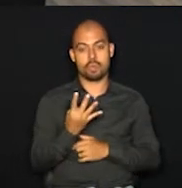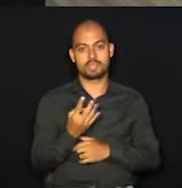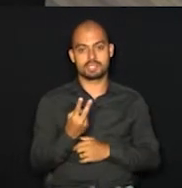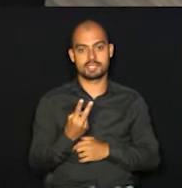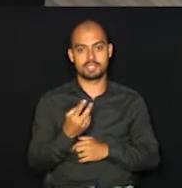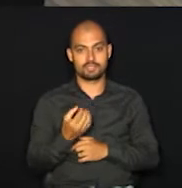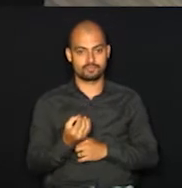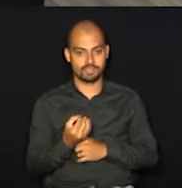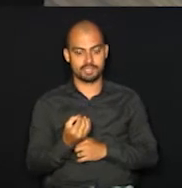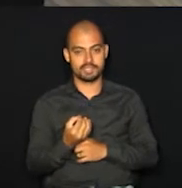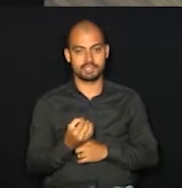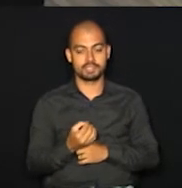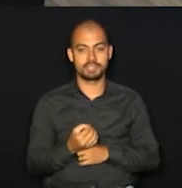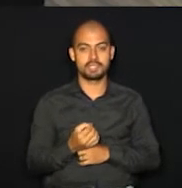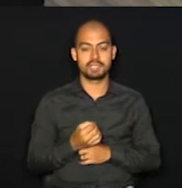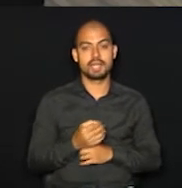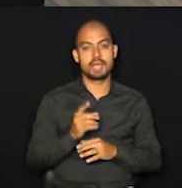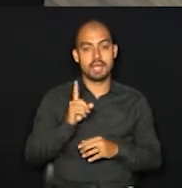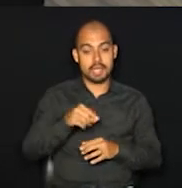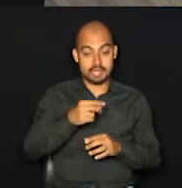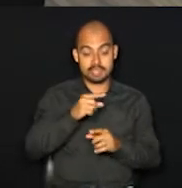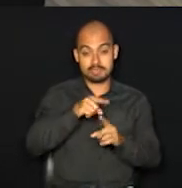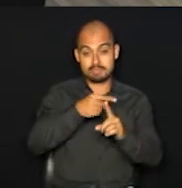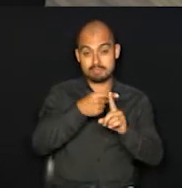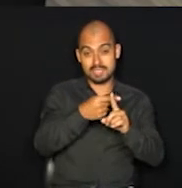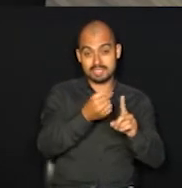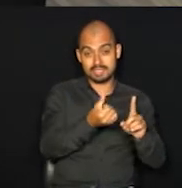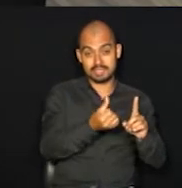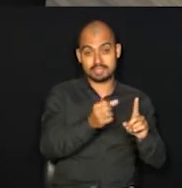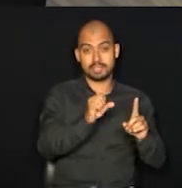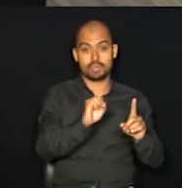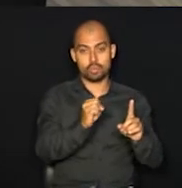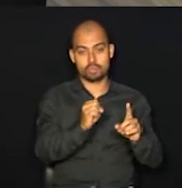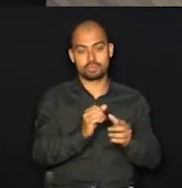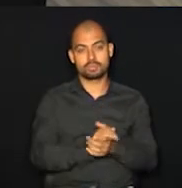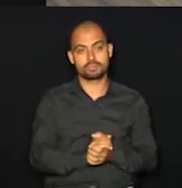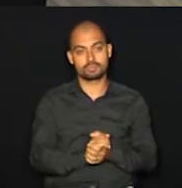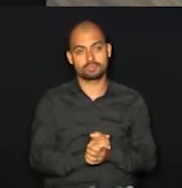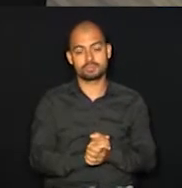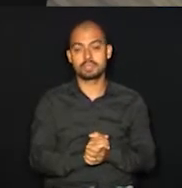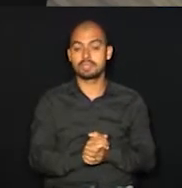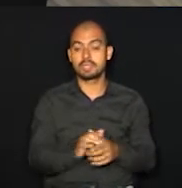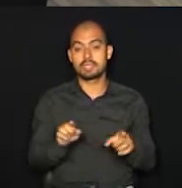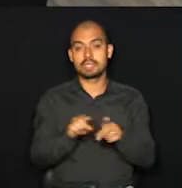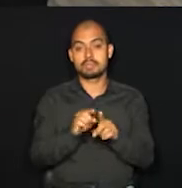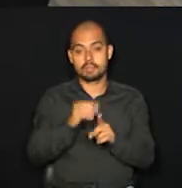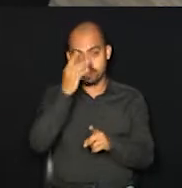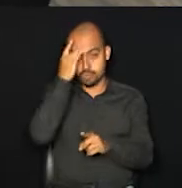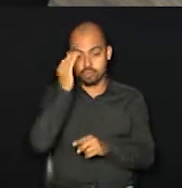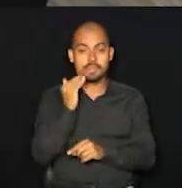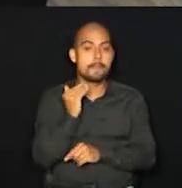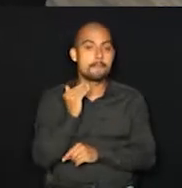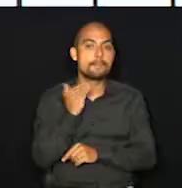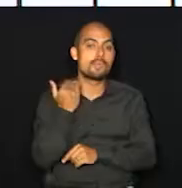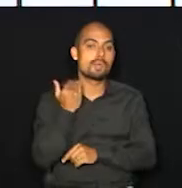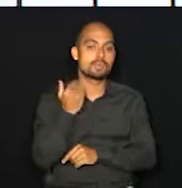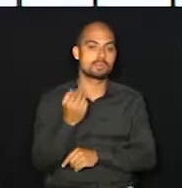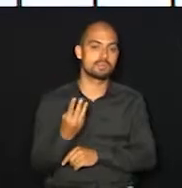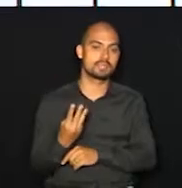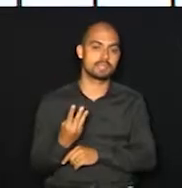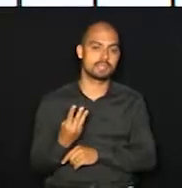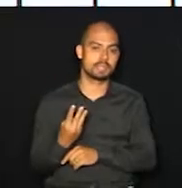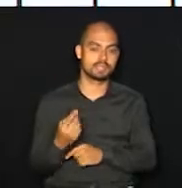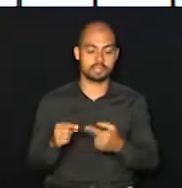são 68 casos a mais. E nós temos 3 óbitos agora no município de Campinas. Quando a gente fala dos óbitos,